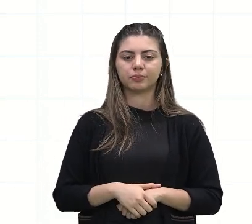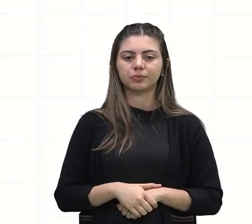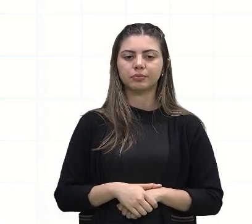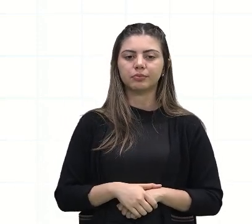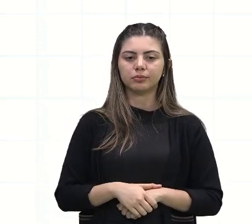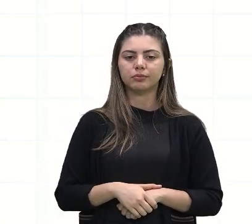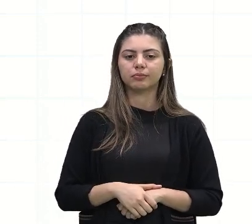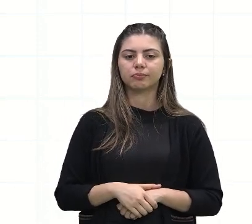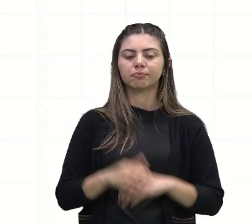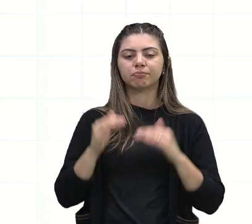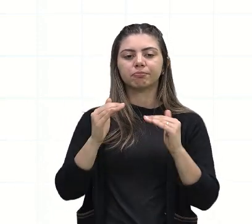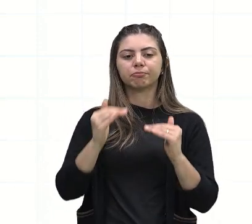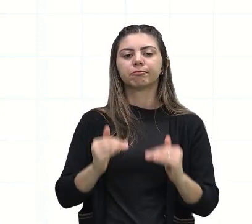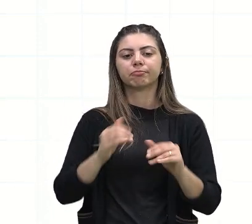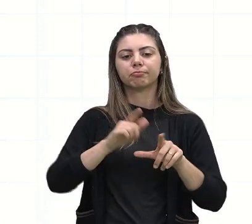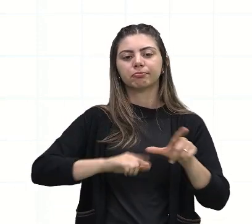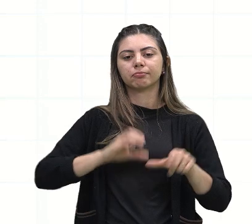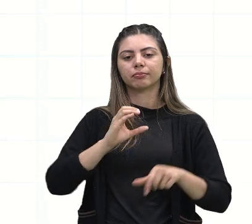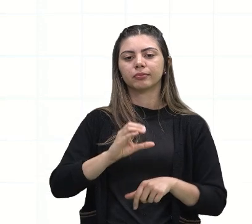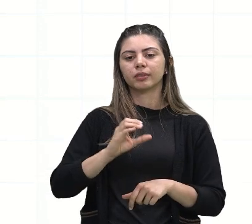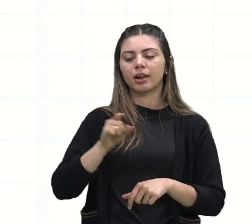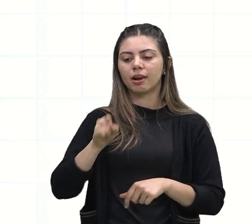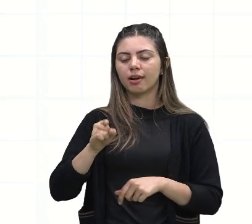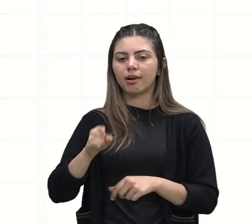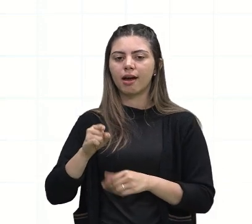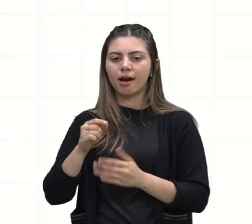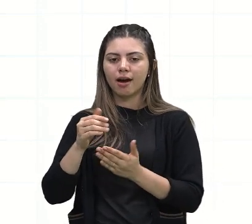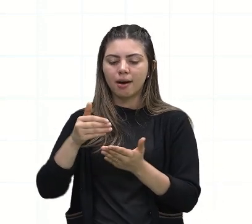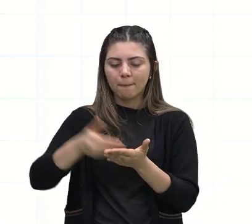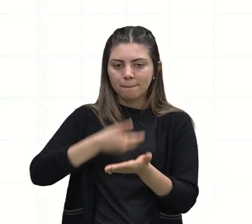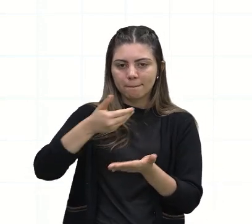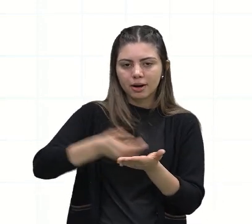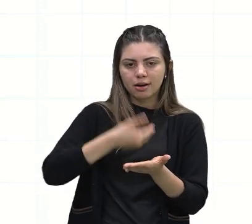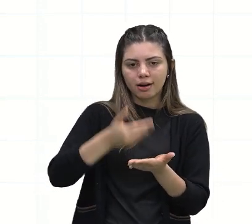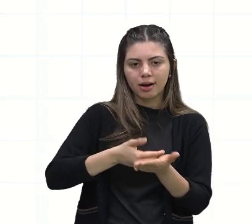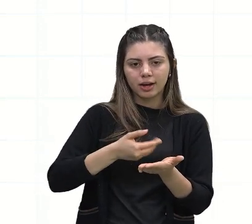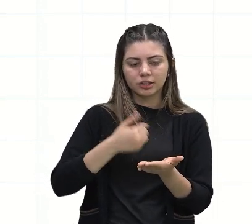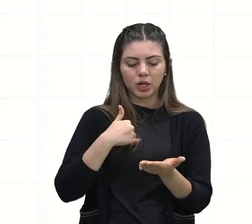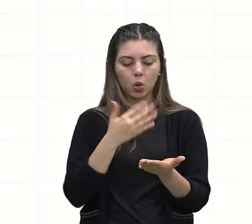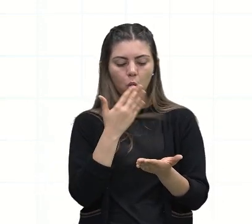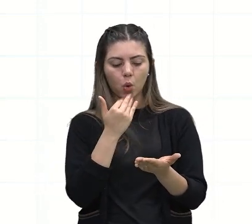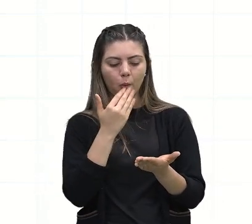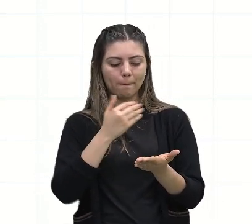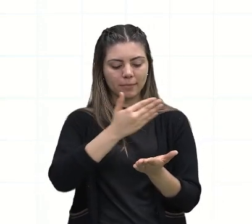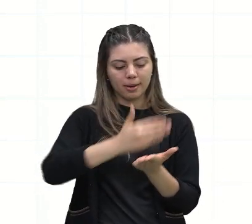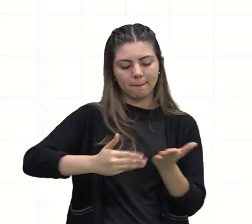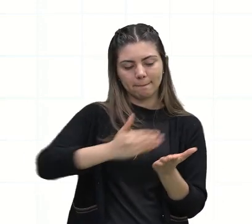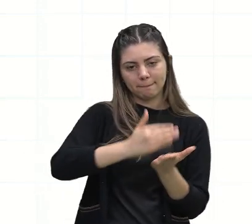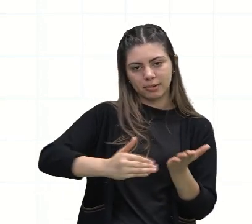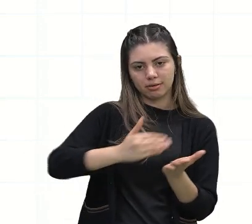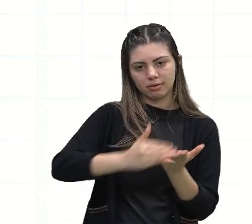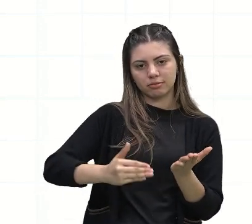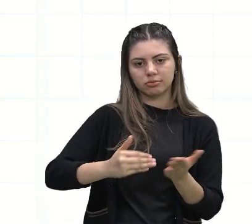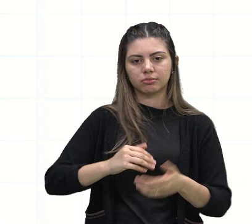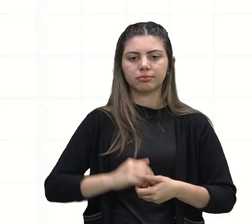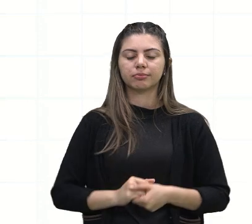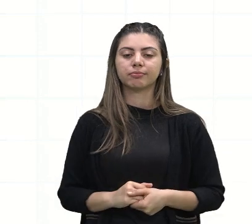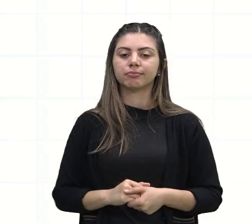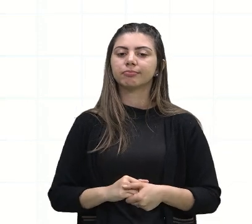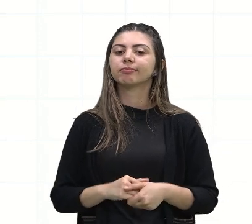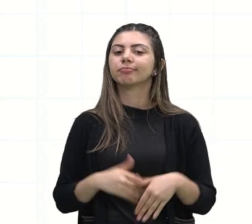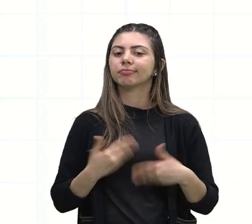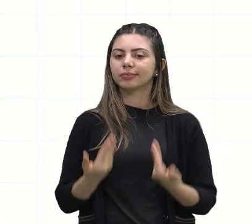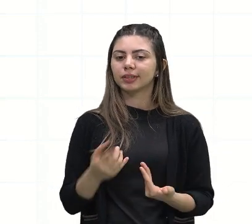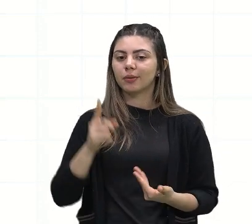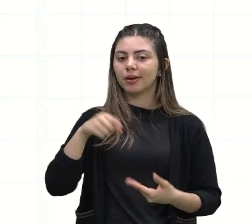meio abacate, a mesma coisa. Lá tem a fruta, né? E você vai cortar a metade dele. Então, eu tenho